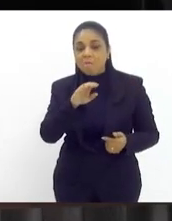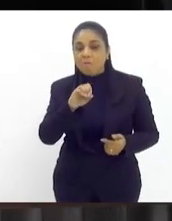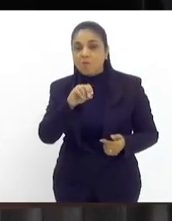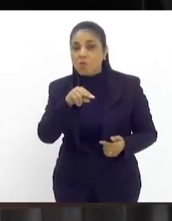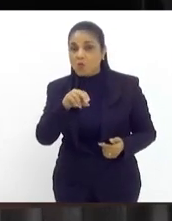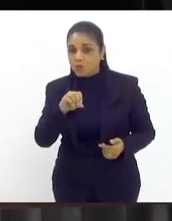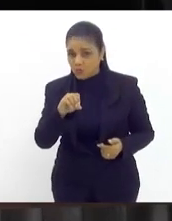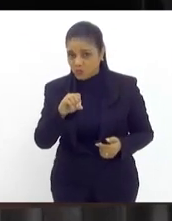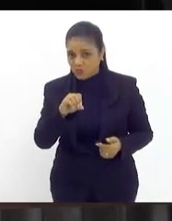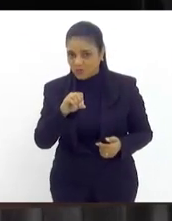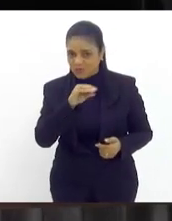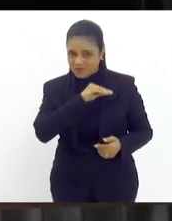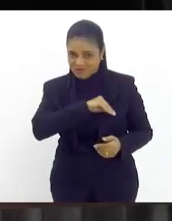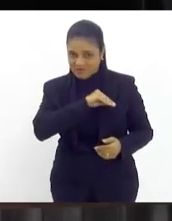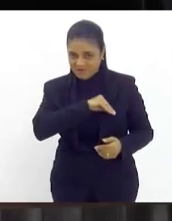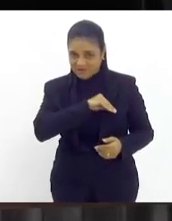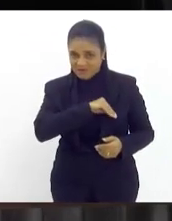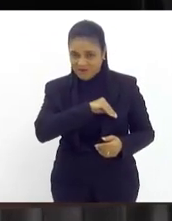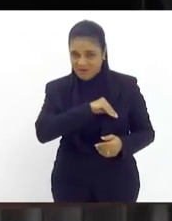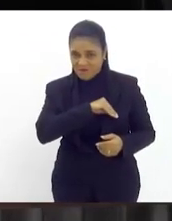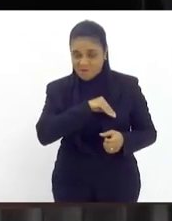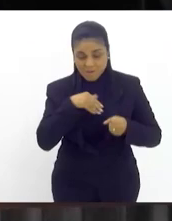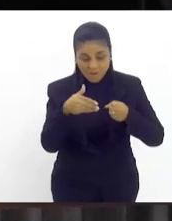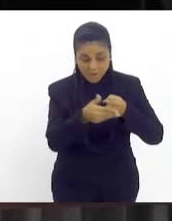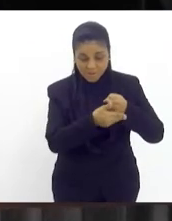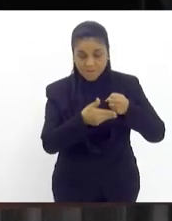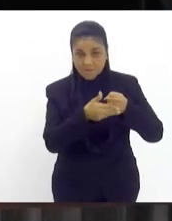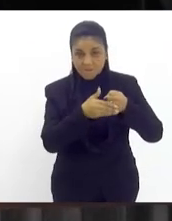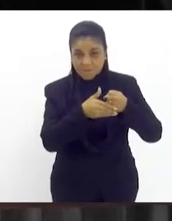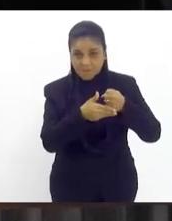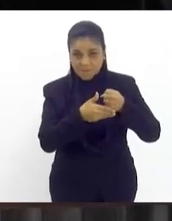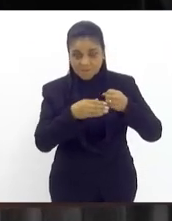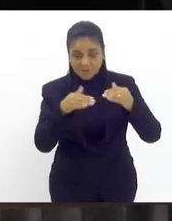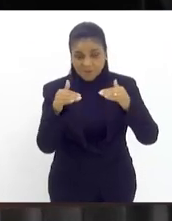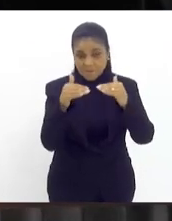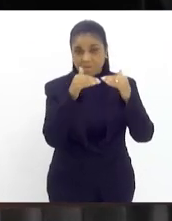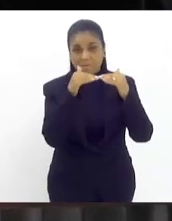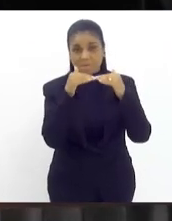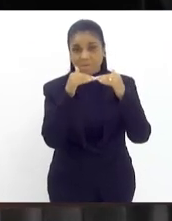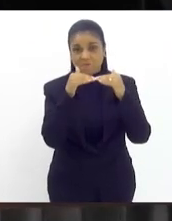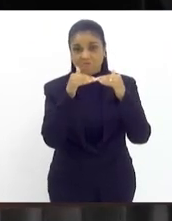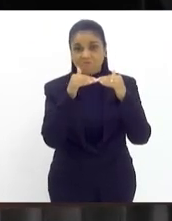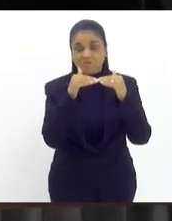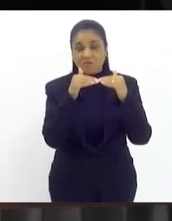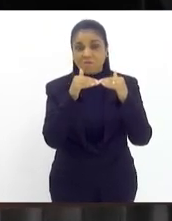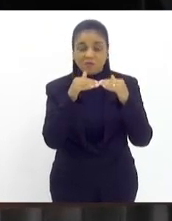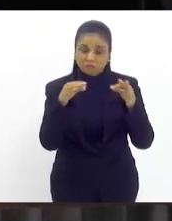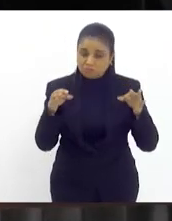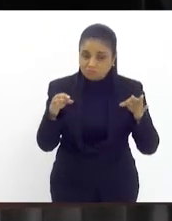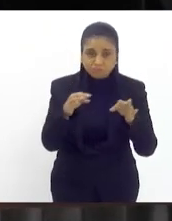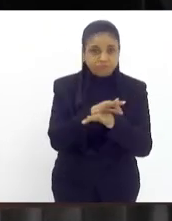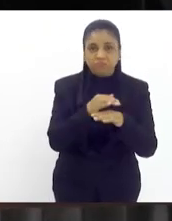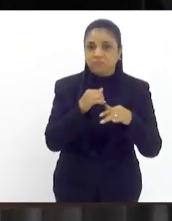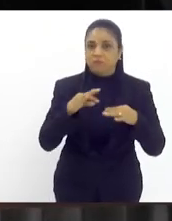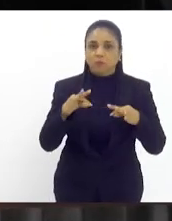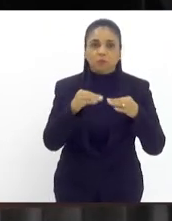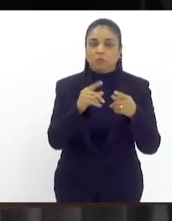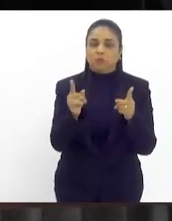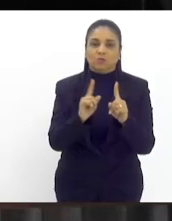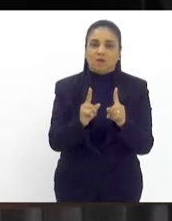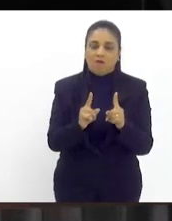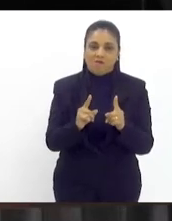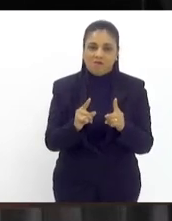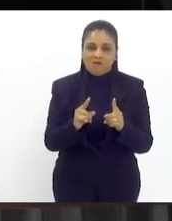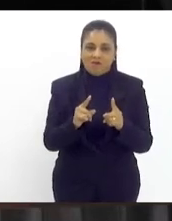atingido na questão do piso mas não quer dizer que está sendo atendido completamente porque a